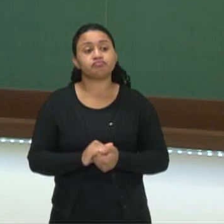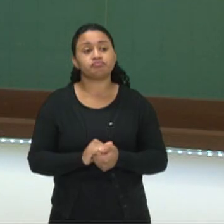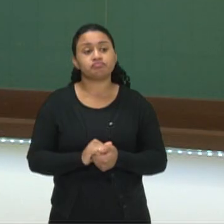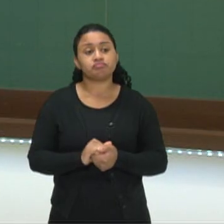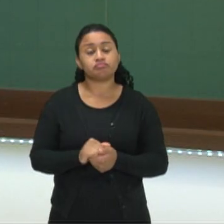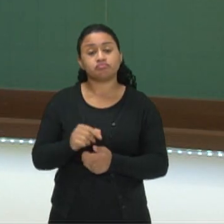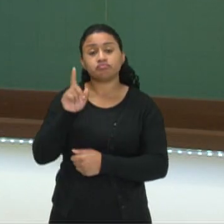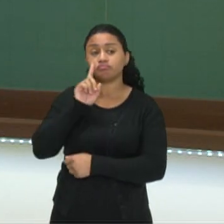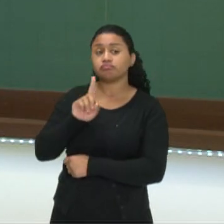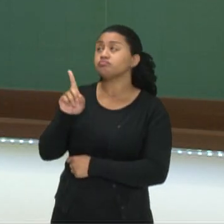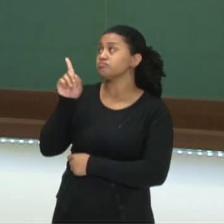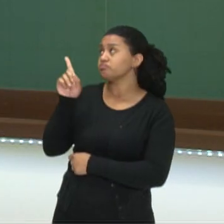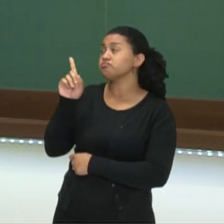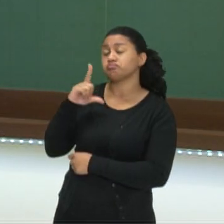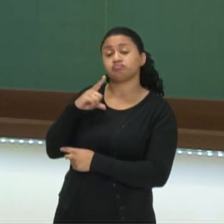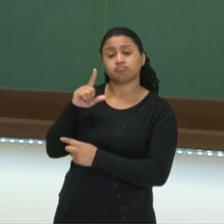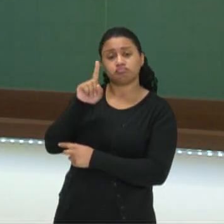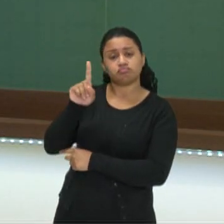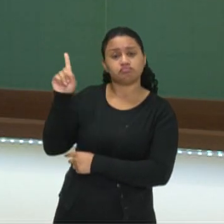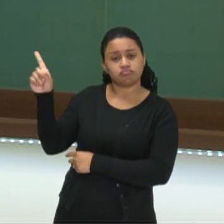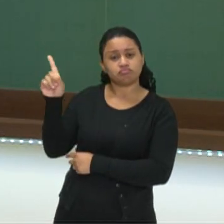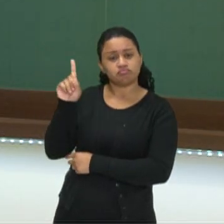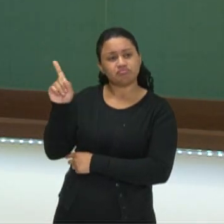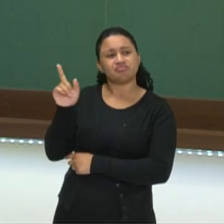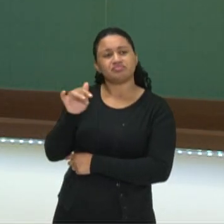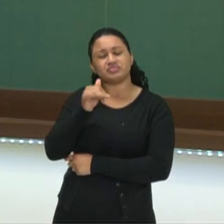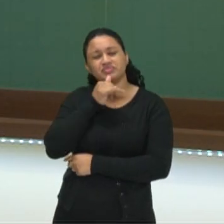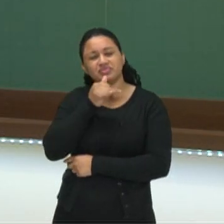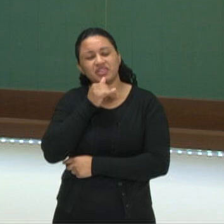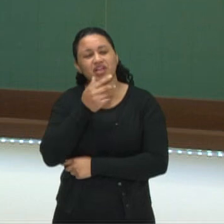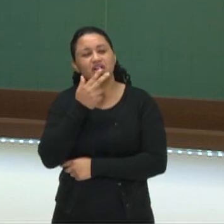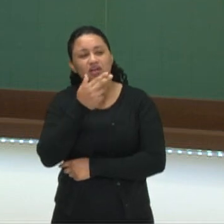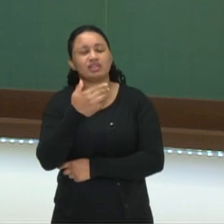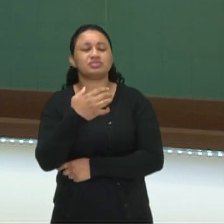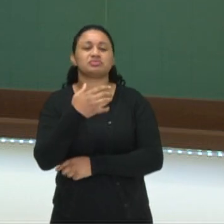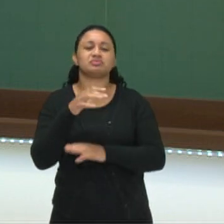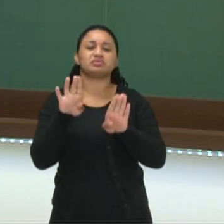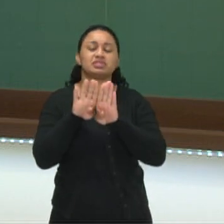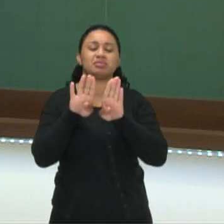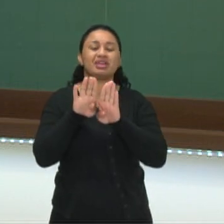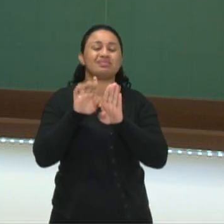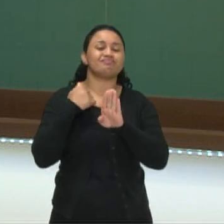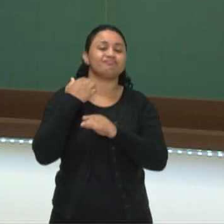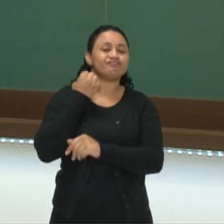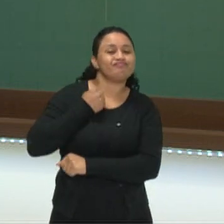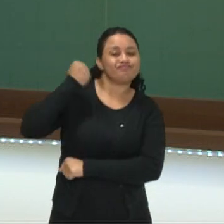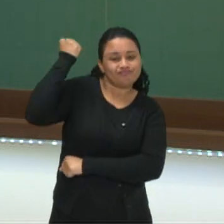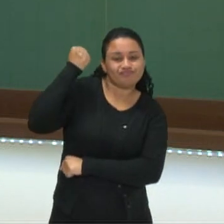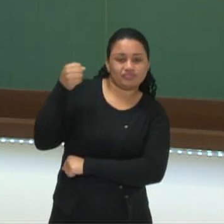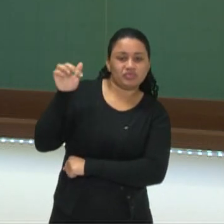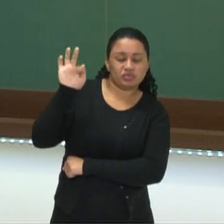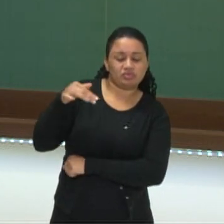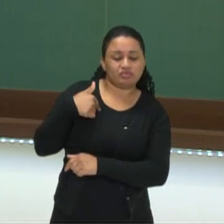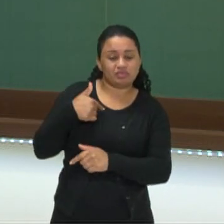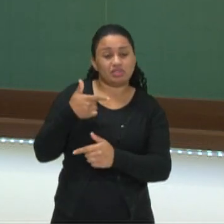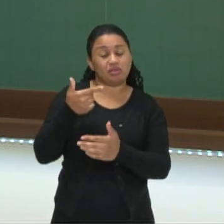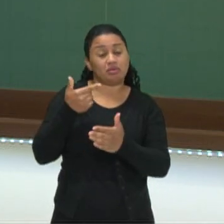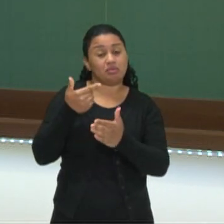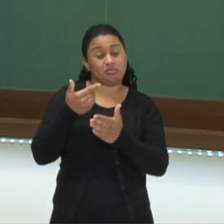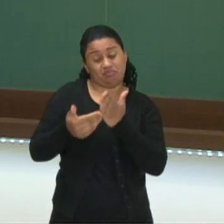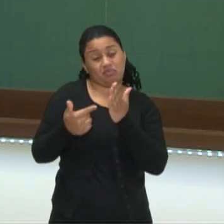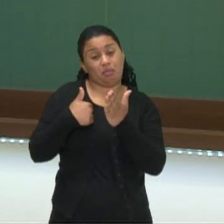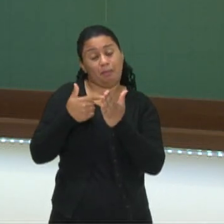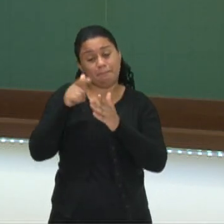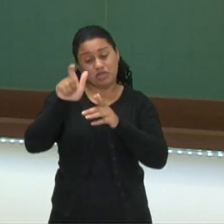Desculpa, a alegre e a melancólica. Infelizmente, o Rothko também ele acabou se suicidando no final de sua carreira. Foi uma grande perda para a